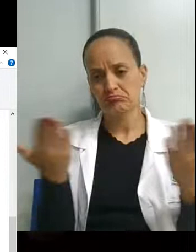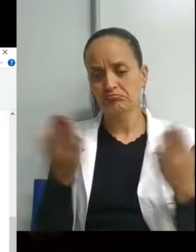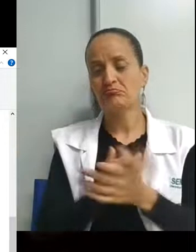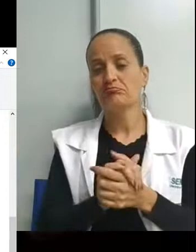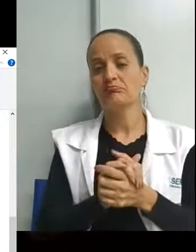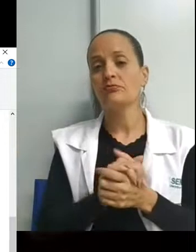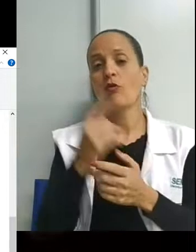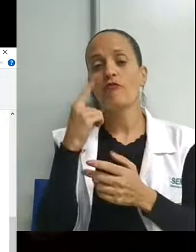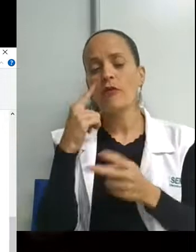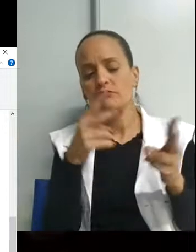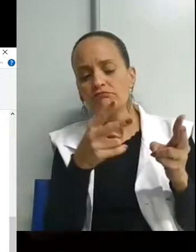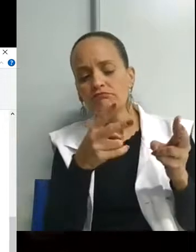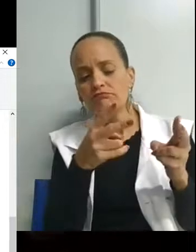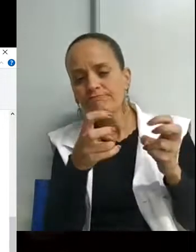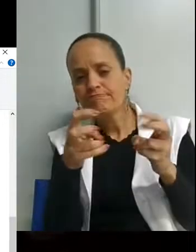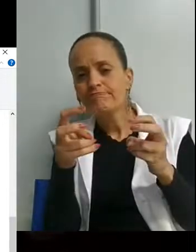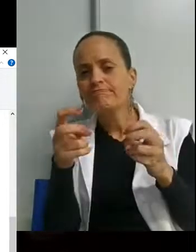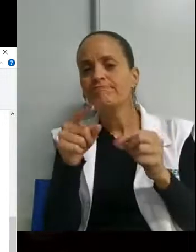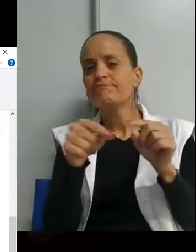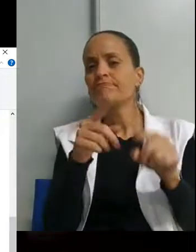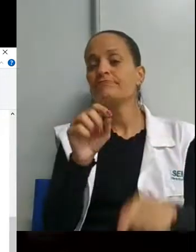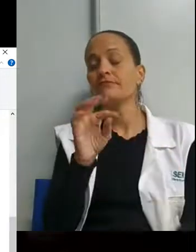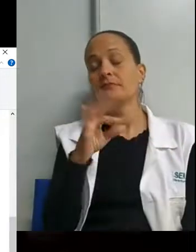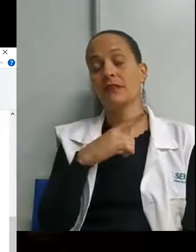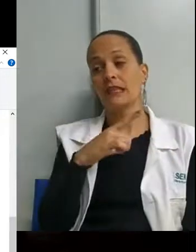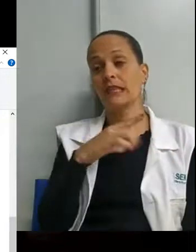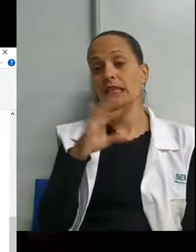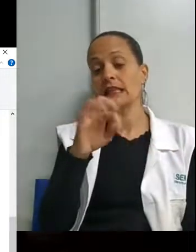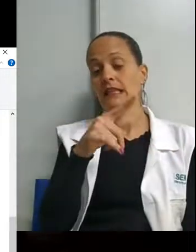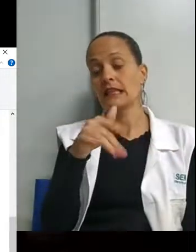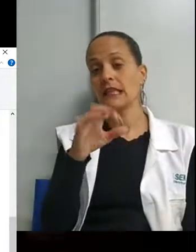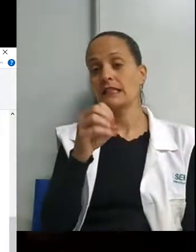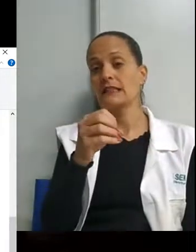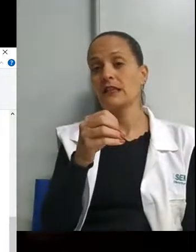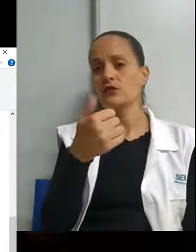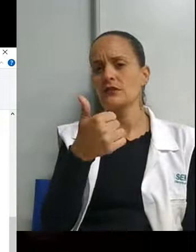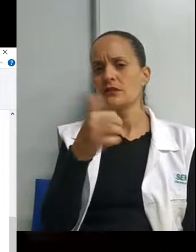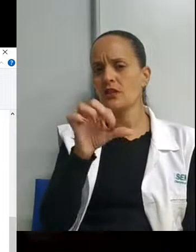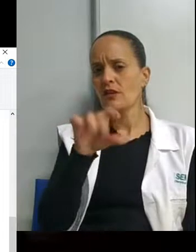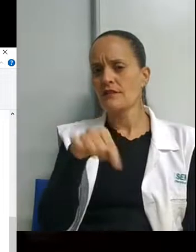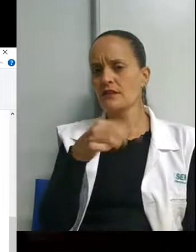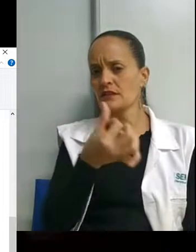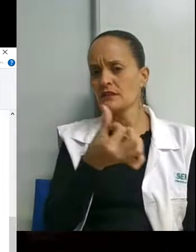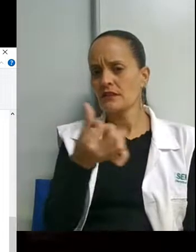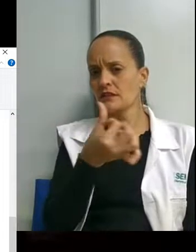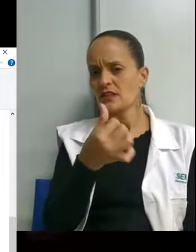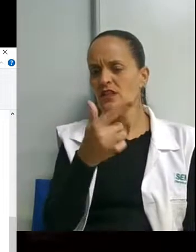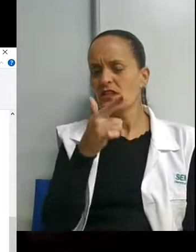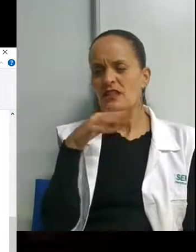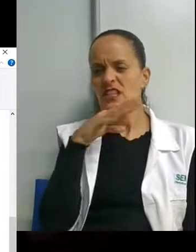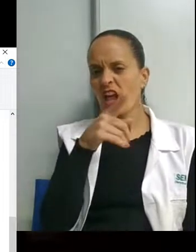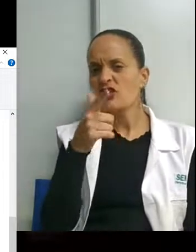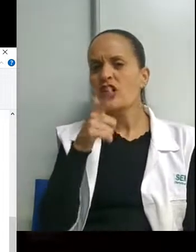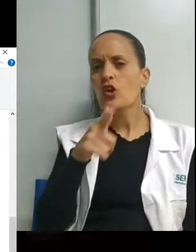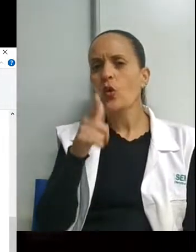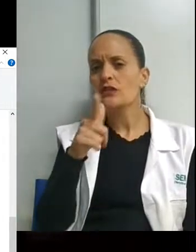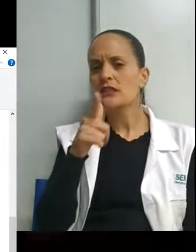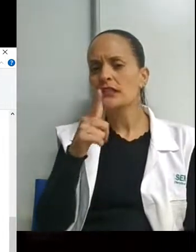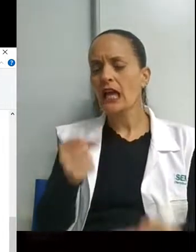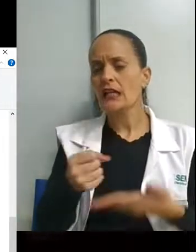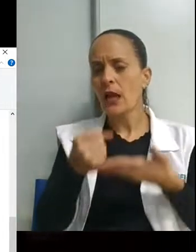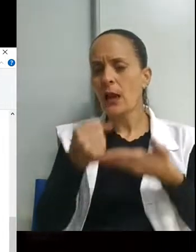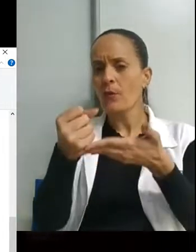analisar logicamente. Essa tensão de 19,66, ela consegue suprir a demanda da casa? Sim